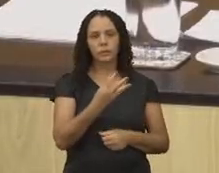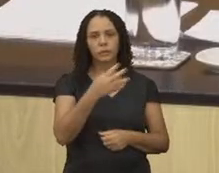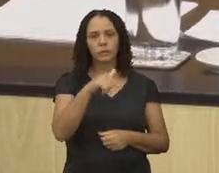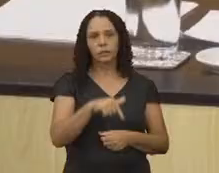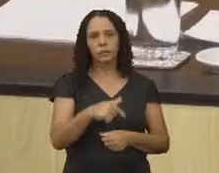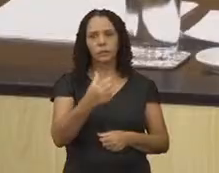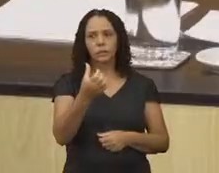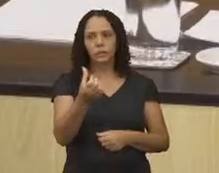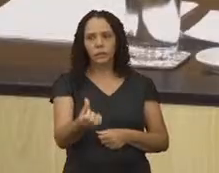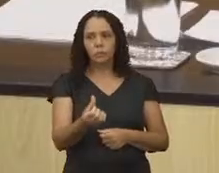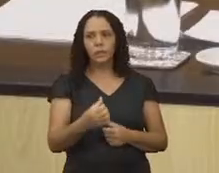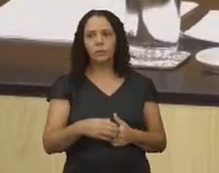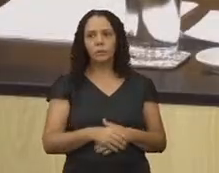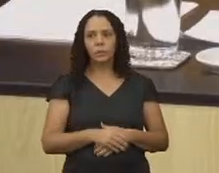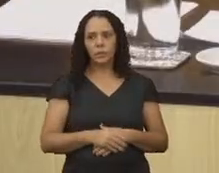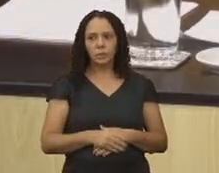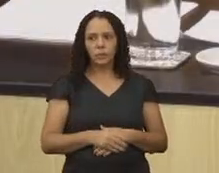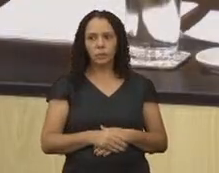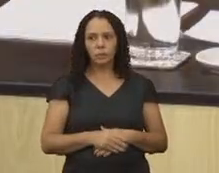476.